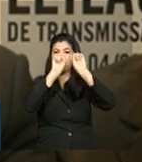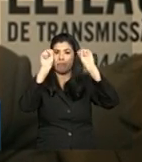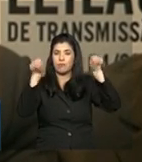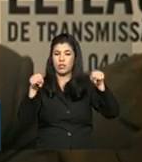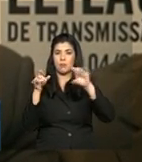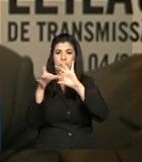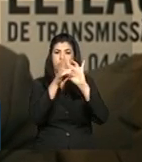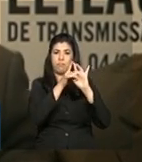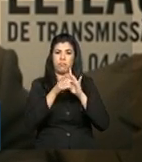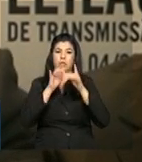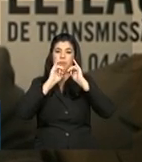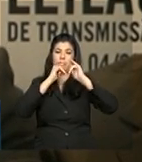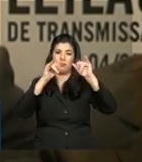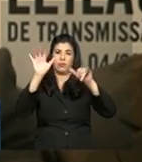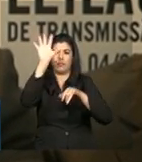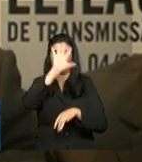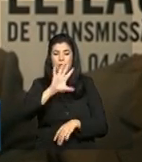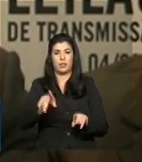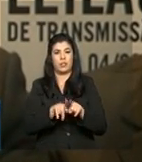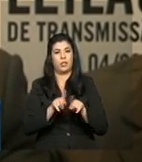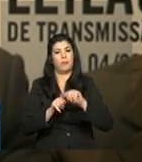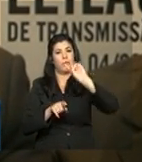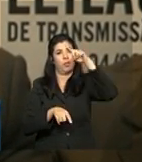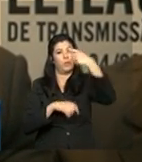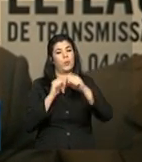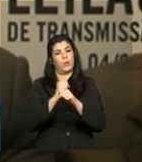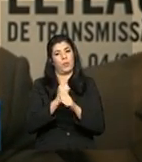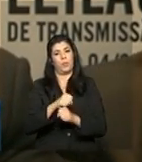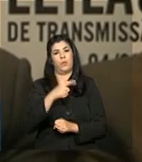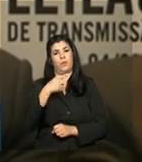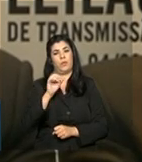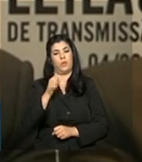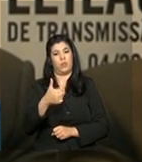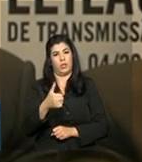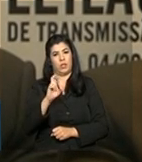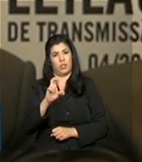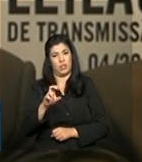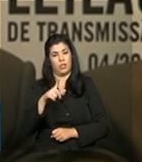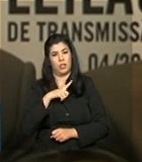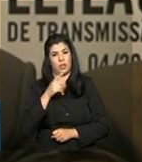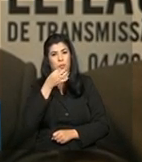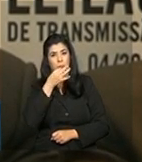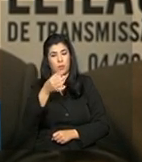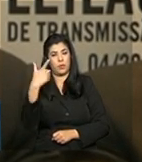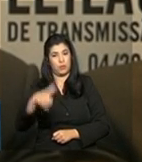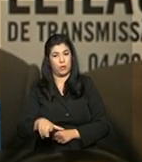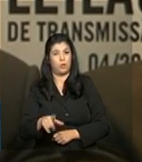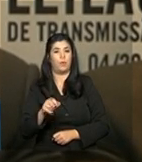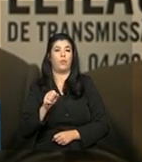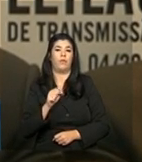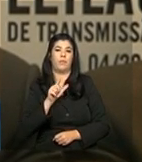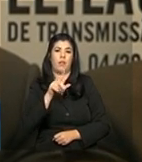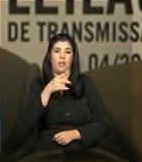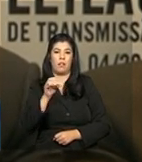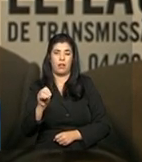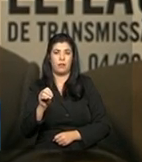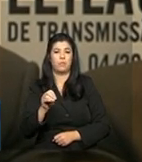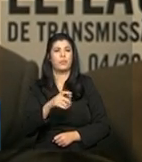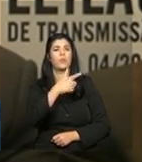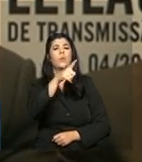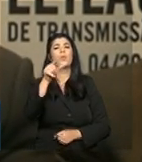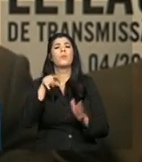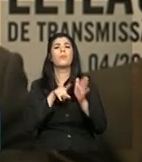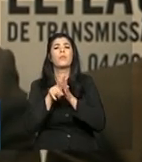em 2015 eles terão novas oportunidades de serem submetidos a leilão. Acho que tinha uma outra